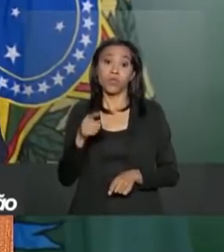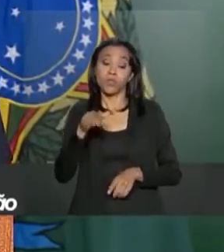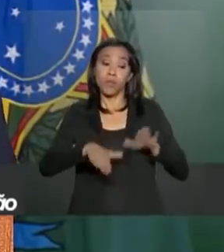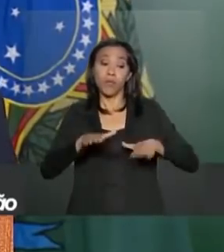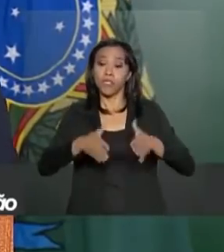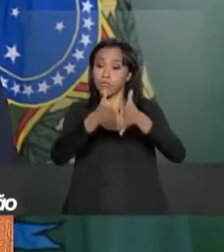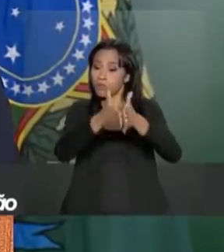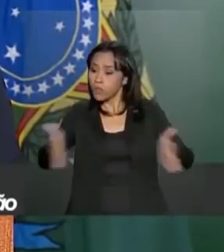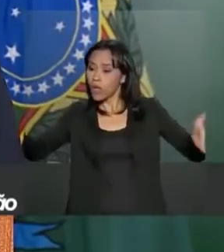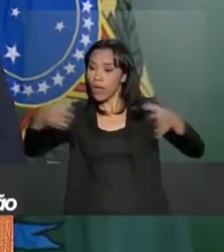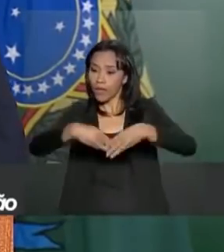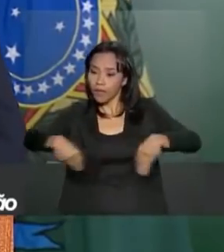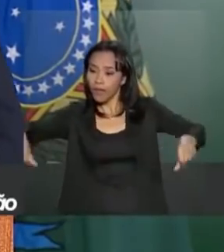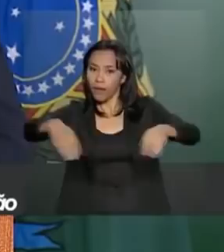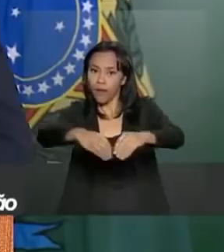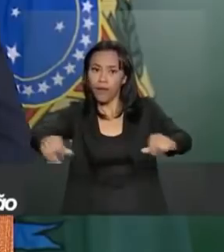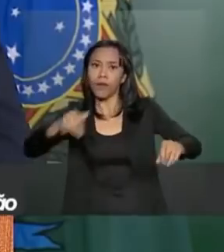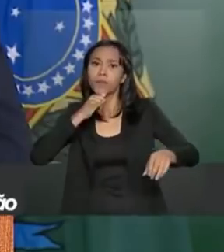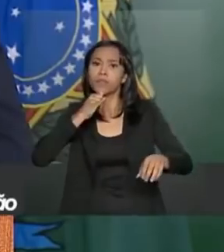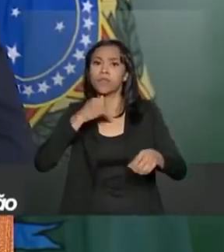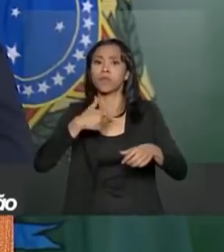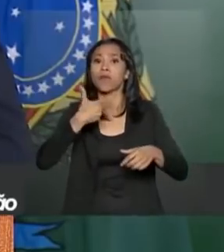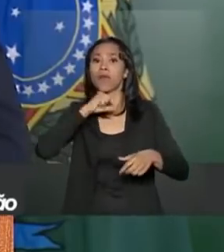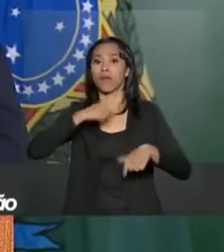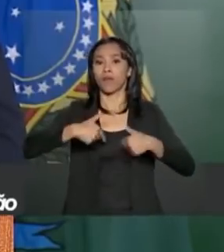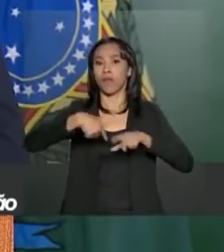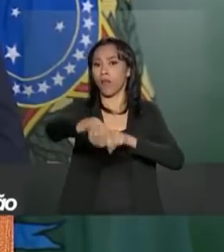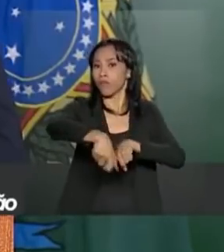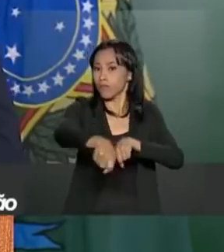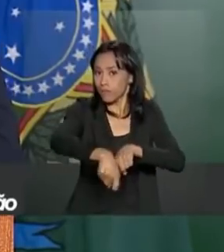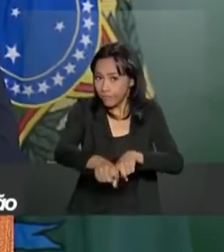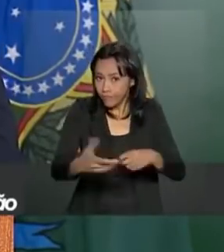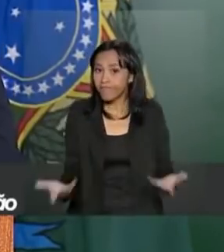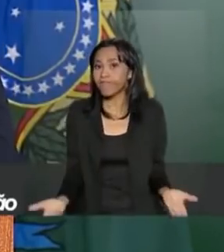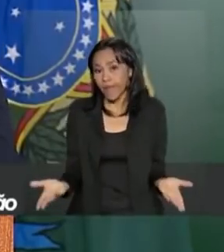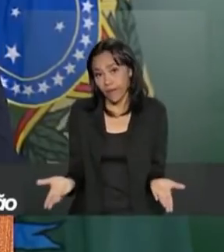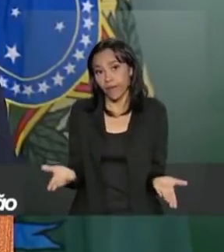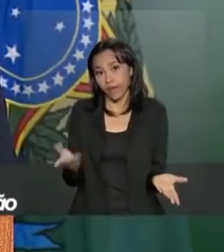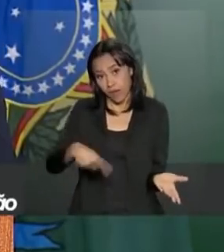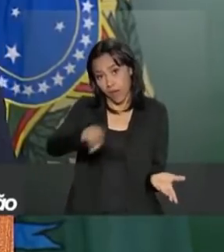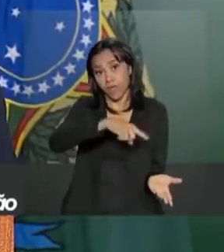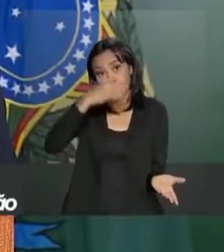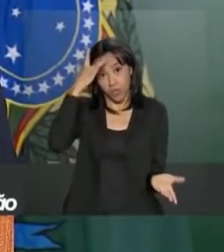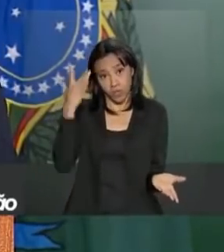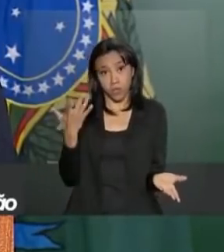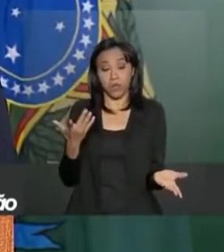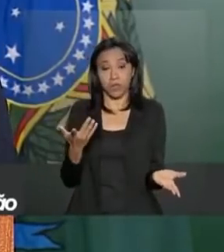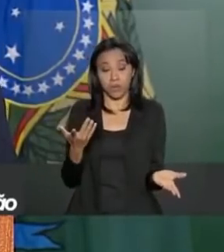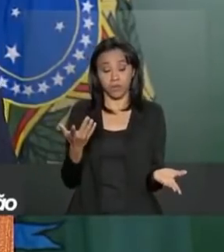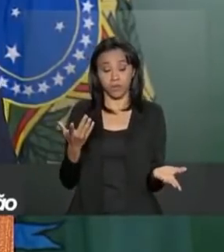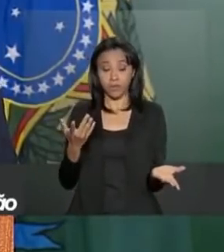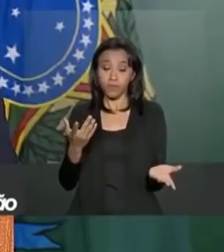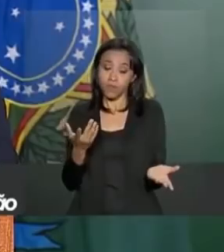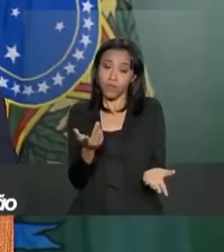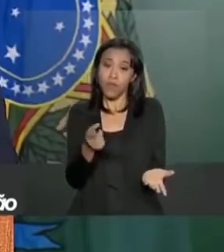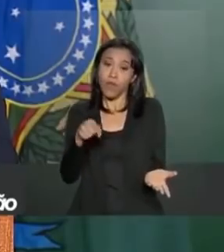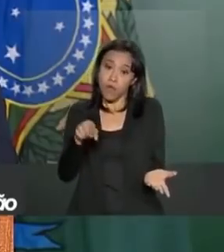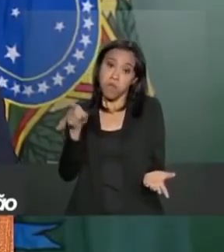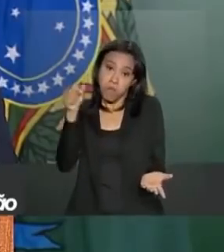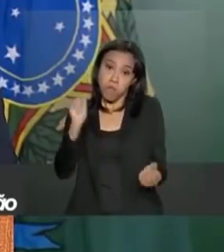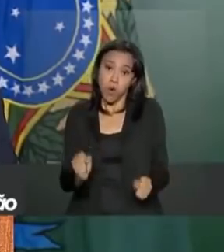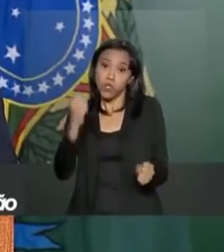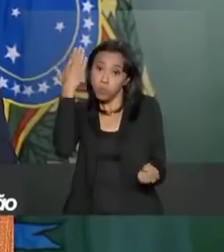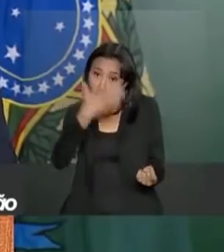propriedades rurais por exemplo prear ter Cristina caso o cidadão os tenha elea ele pode comprovando